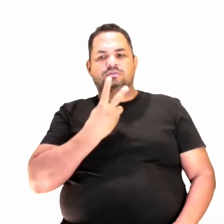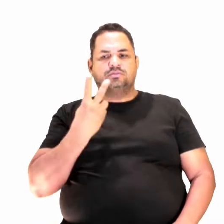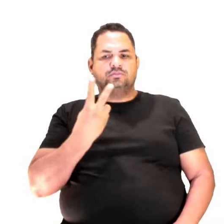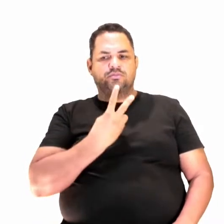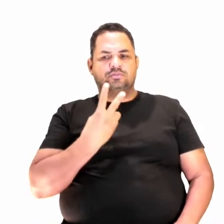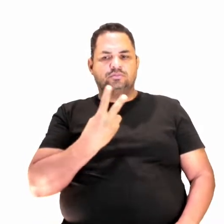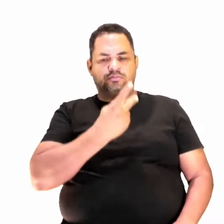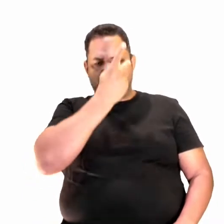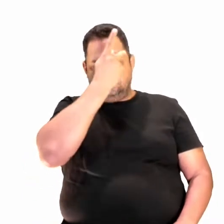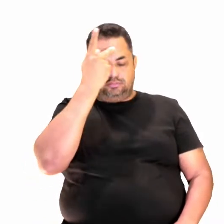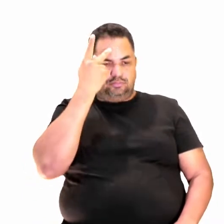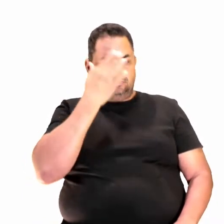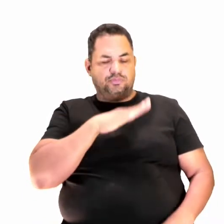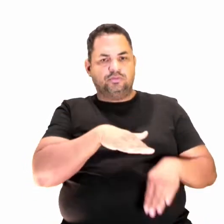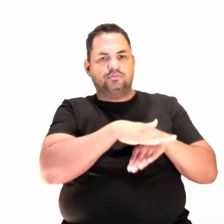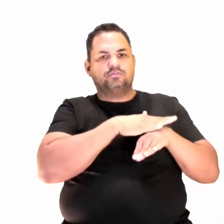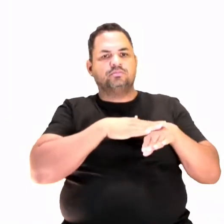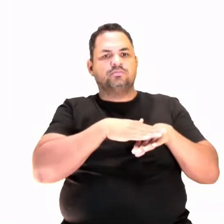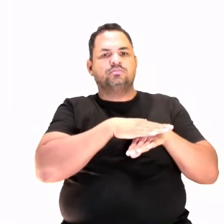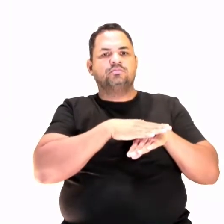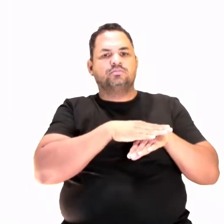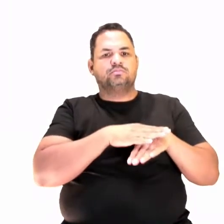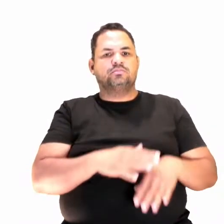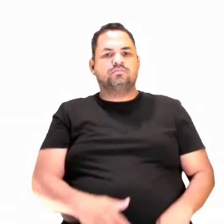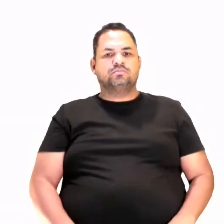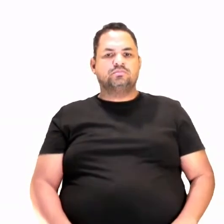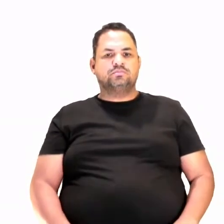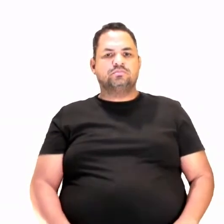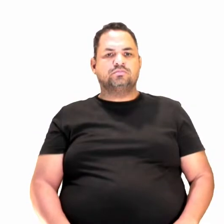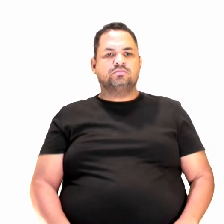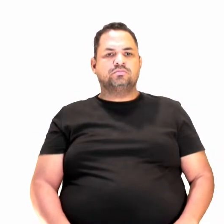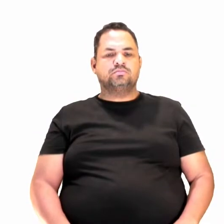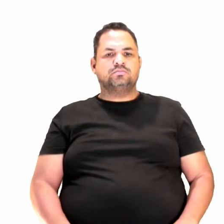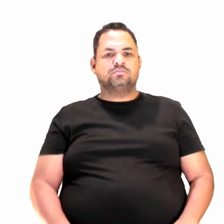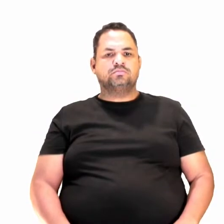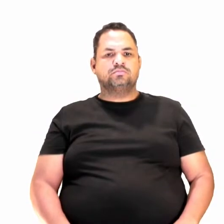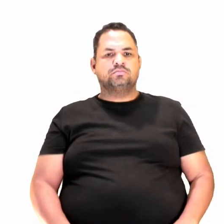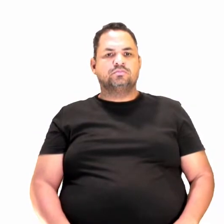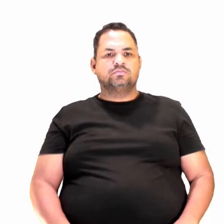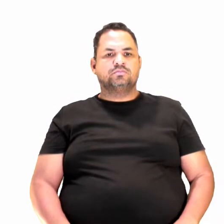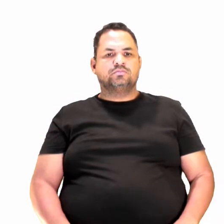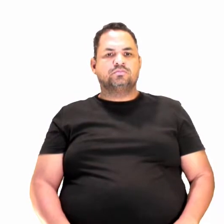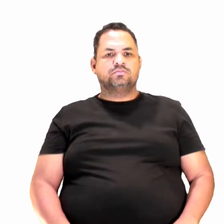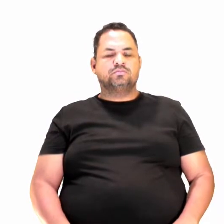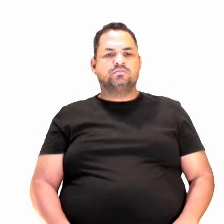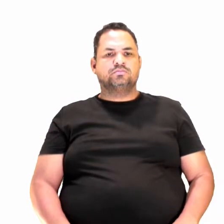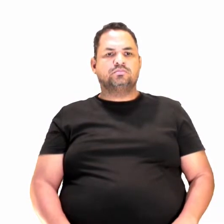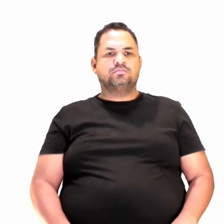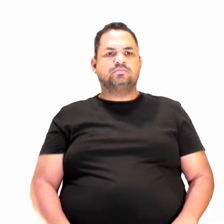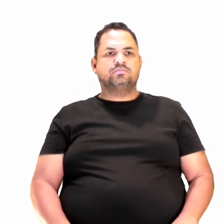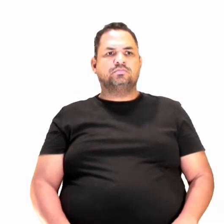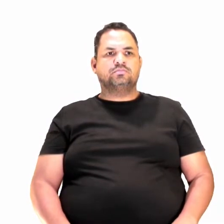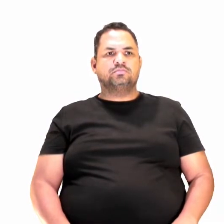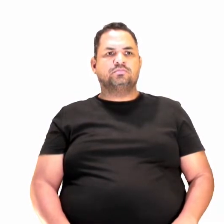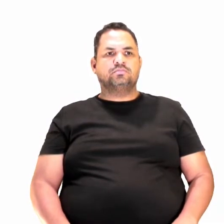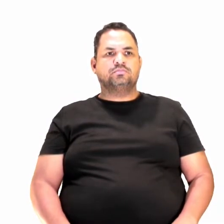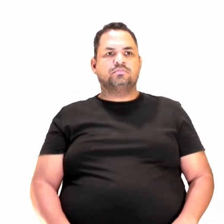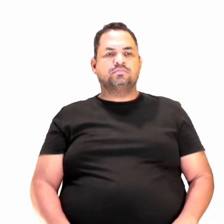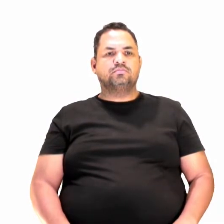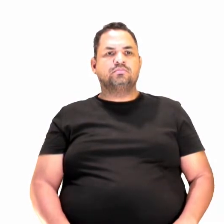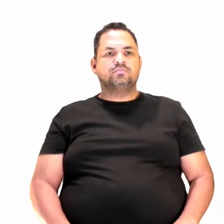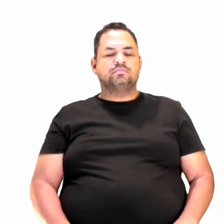dois pontos, appearance, aparência. Para descrever alguém, podemos falar